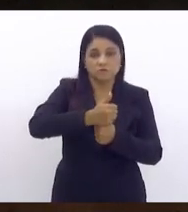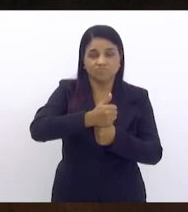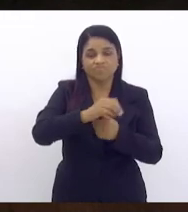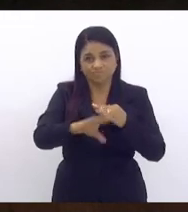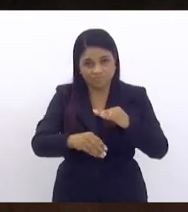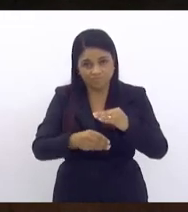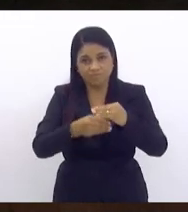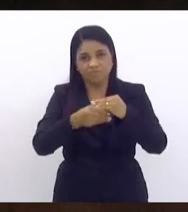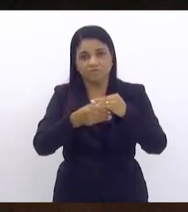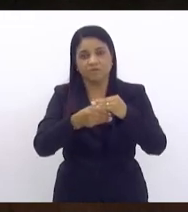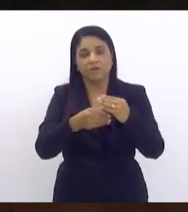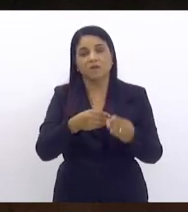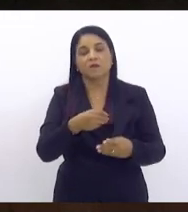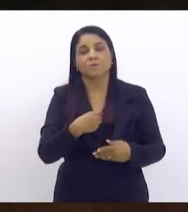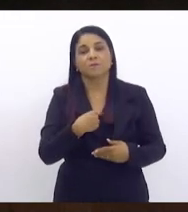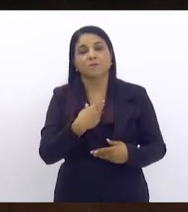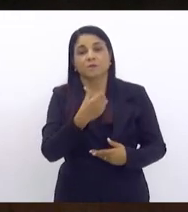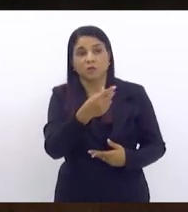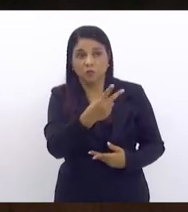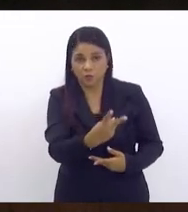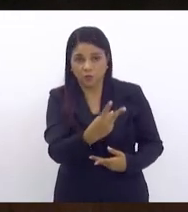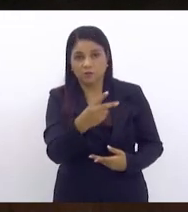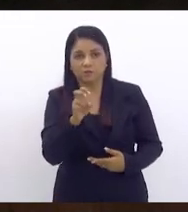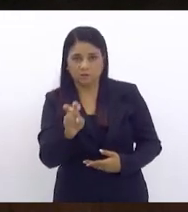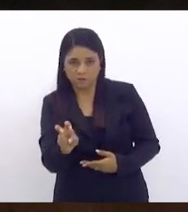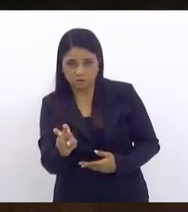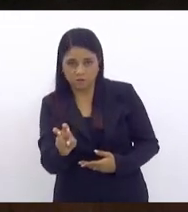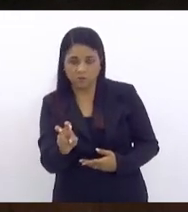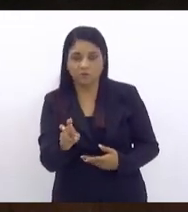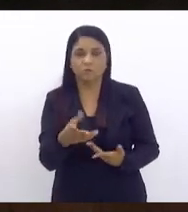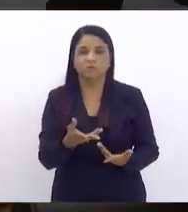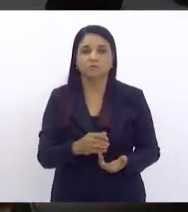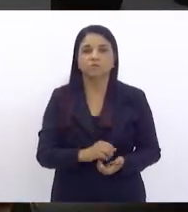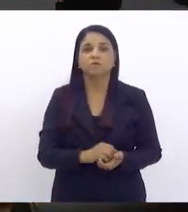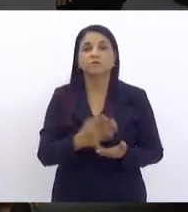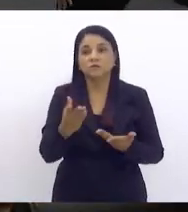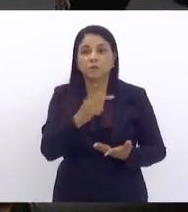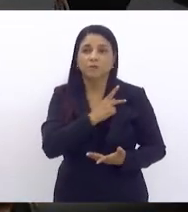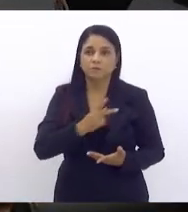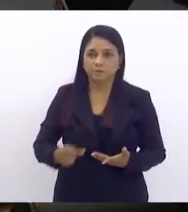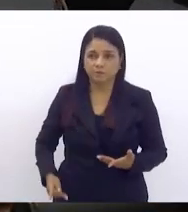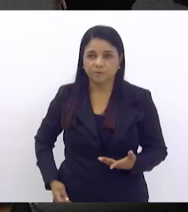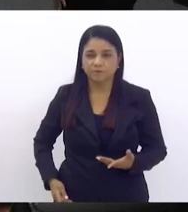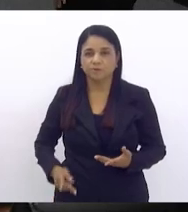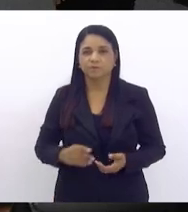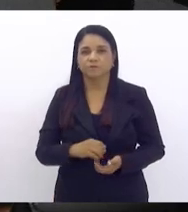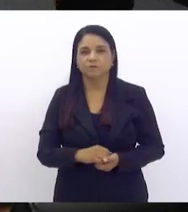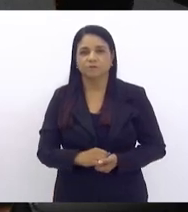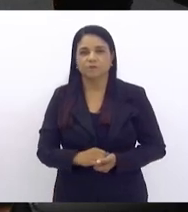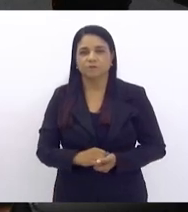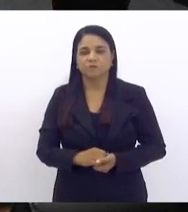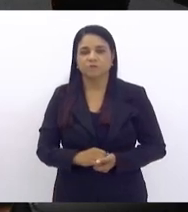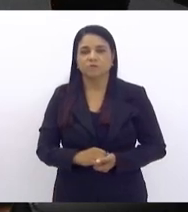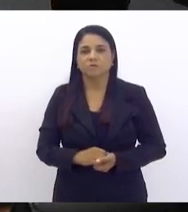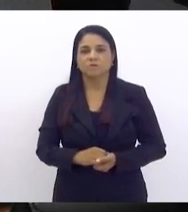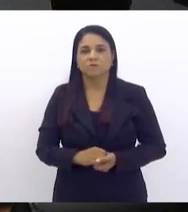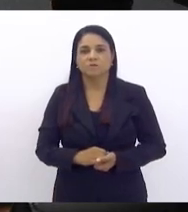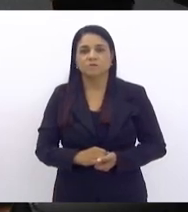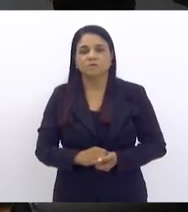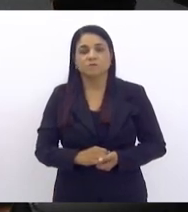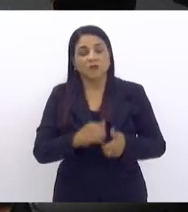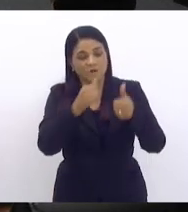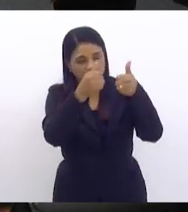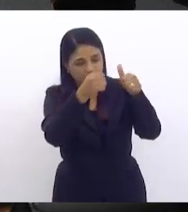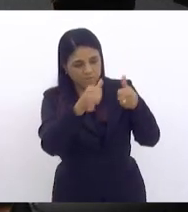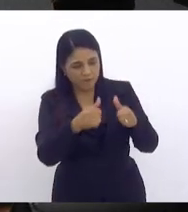aglutinativa às emendas números 2 e 5. Senhora Presidente. Deputado Luiz Paulo. Verificação